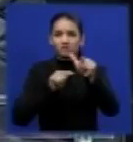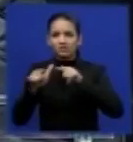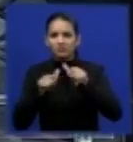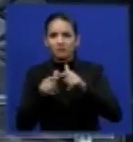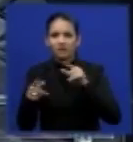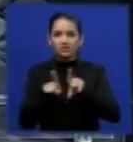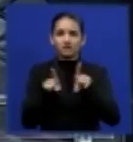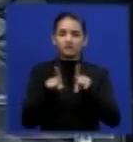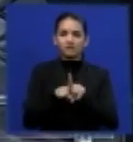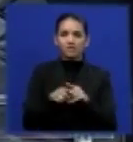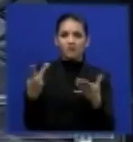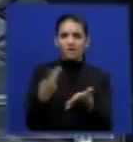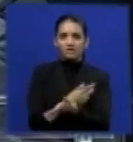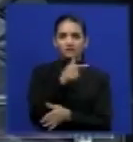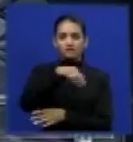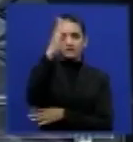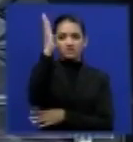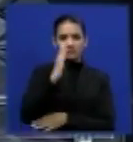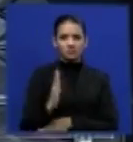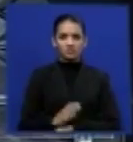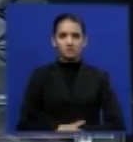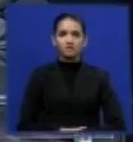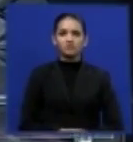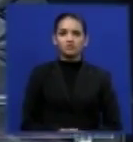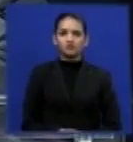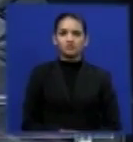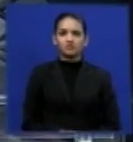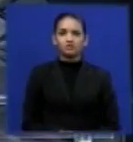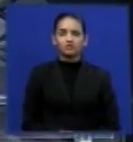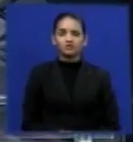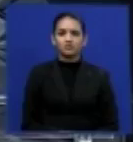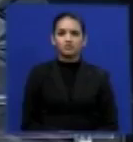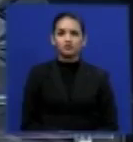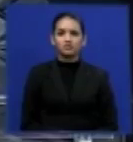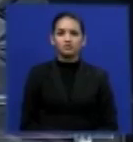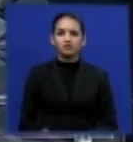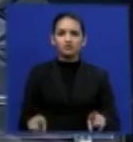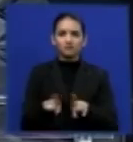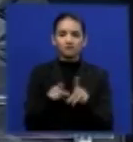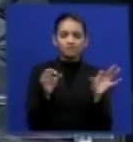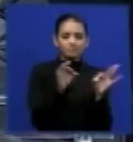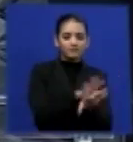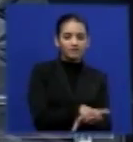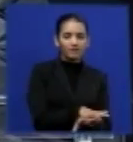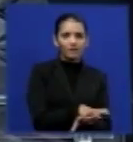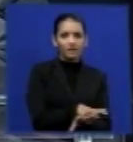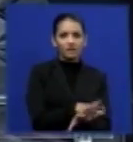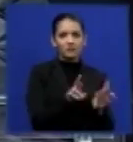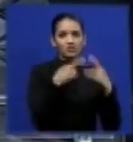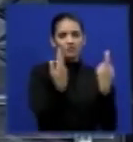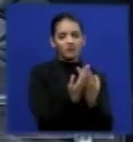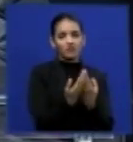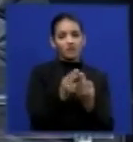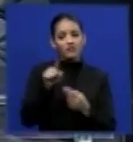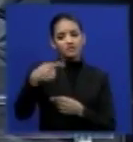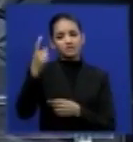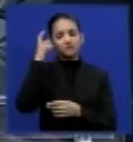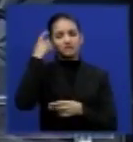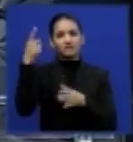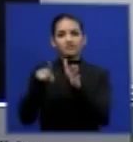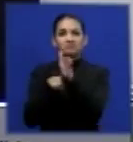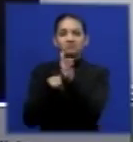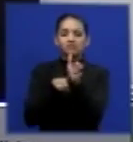adotadas pelo Brasil cumprida essa etapa seguiu-se a análise da forma como a medida